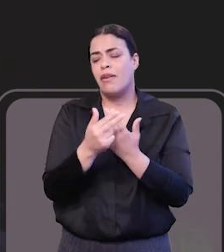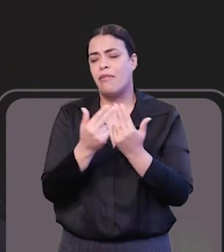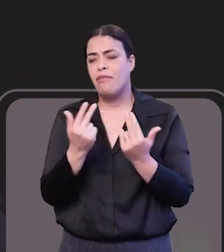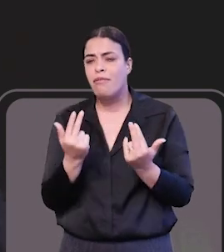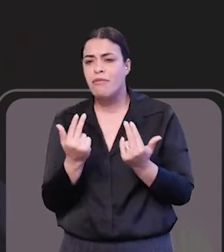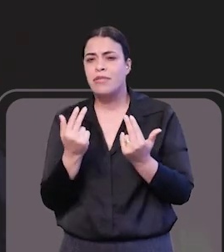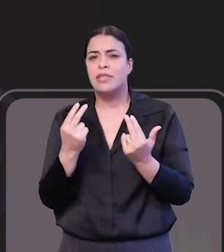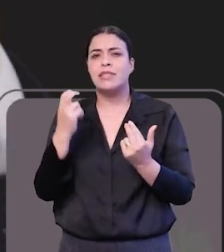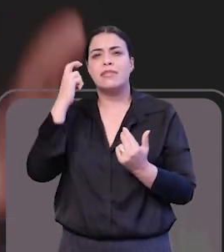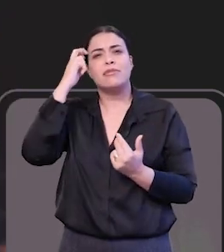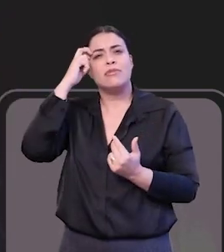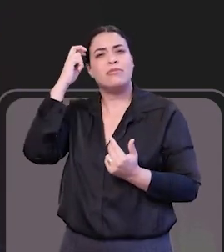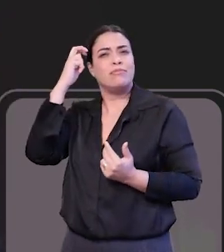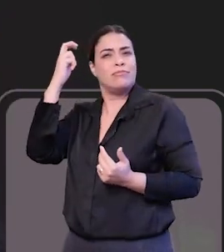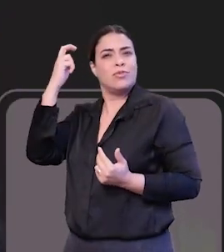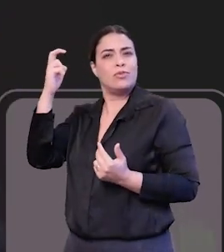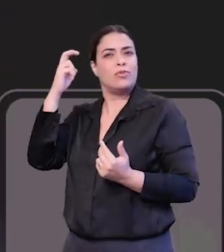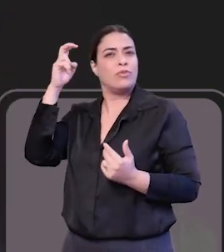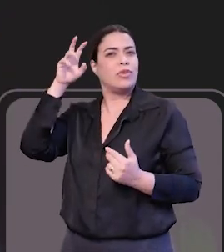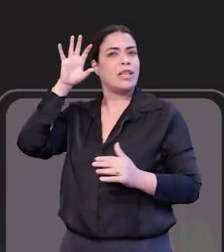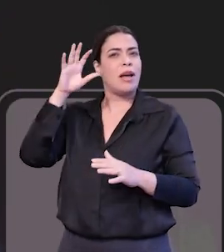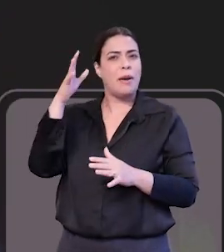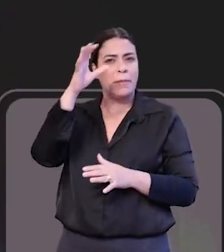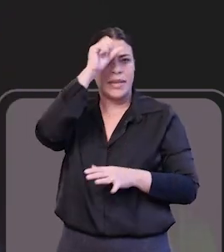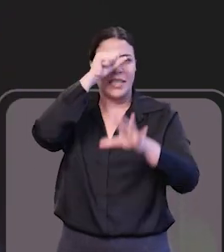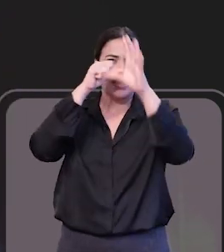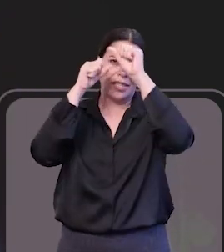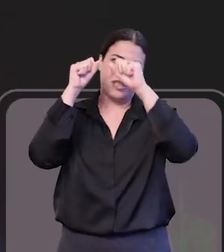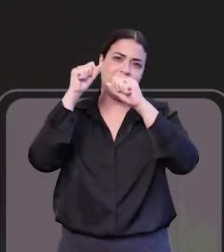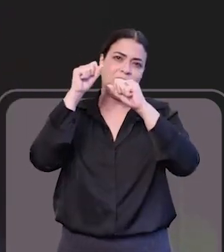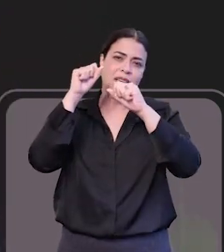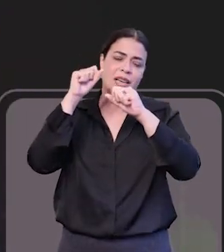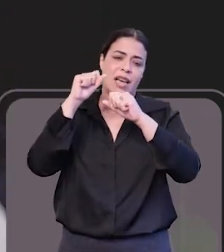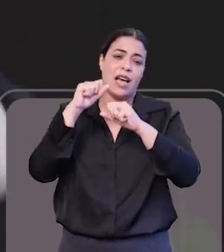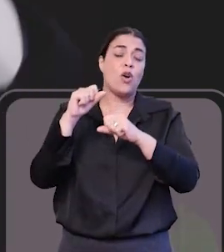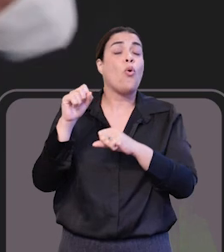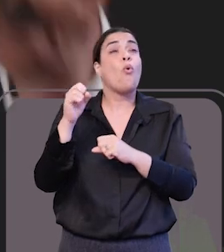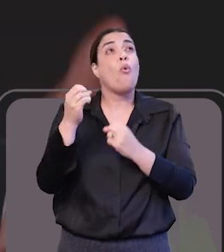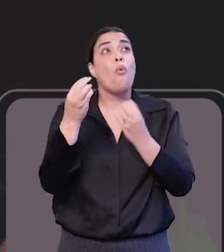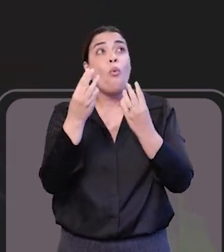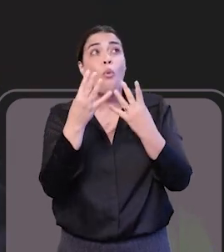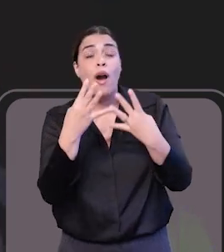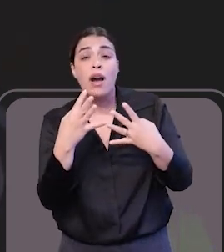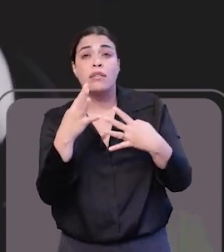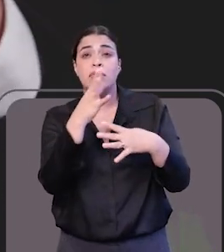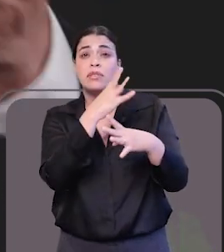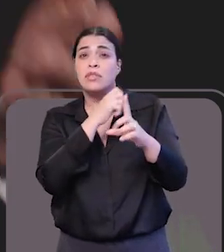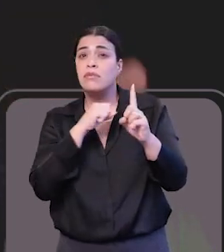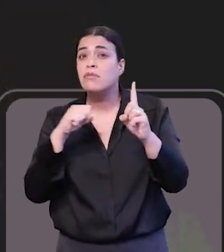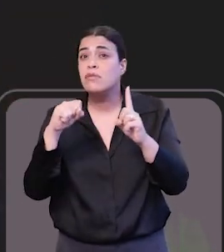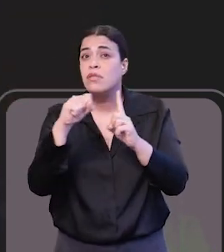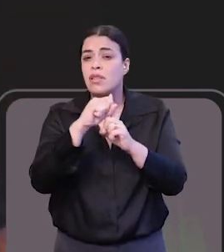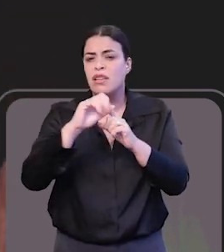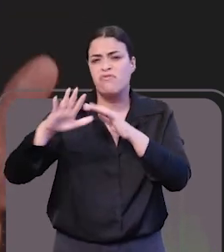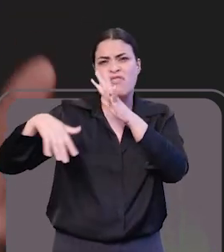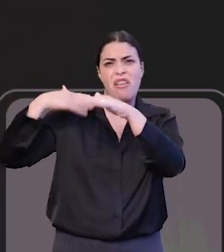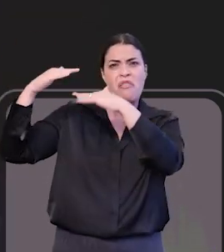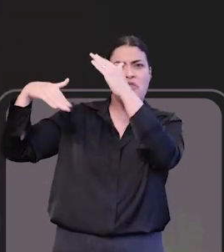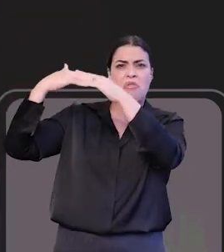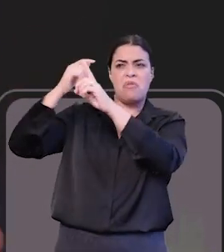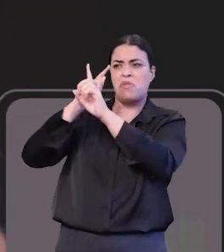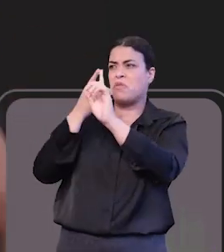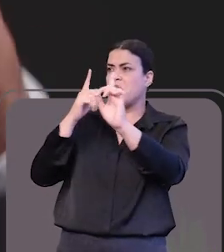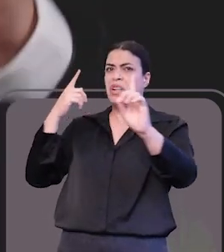acredito mais de cultura e de educação a medida que a sociedade vai evoluindo vai se